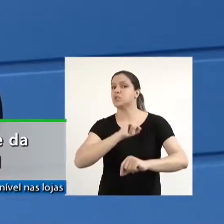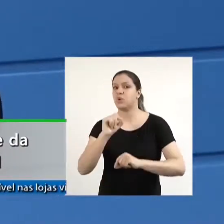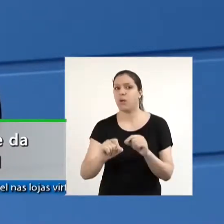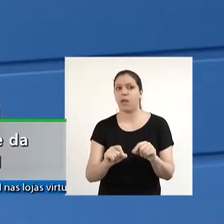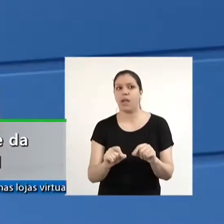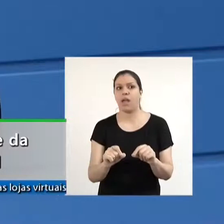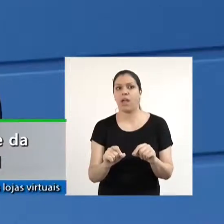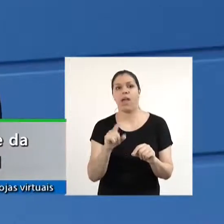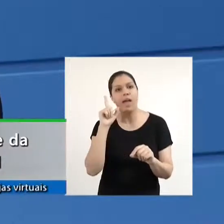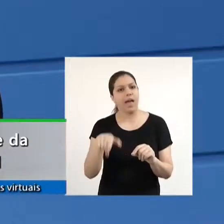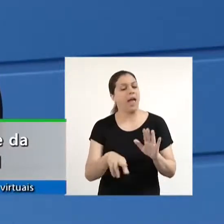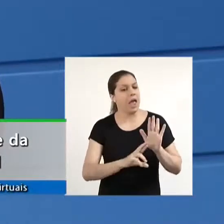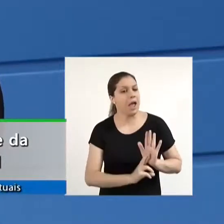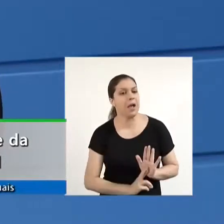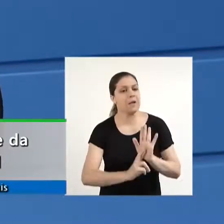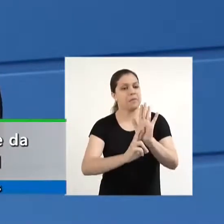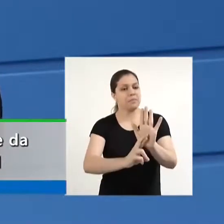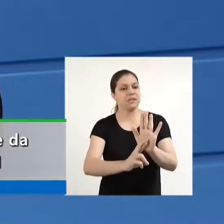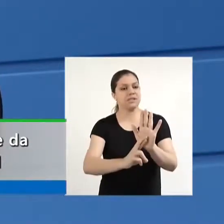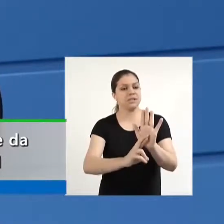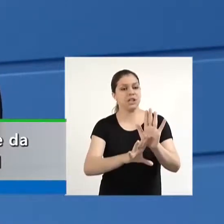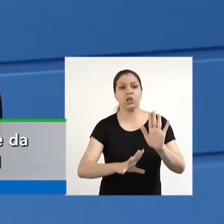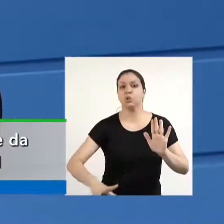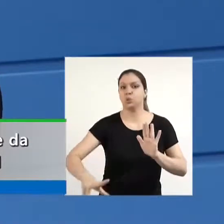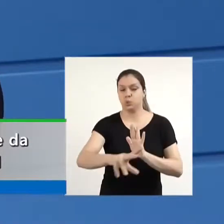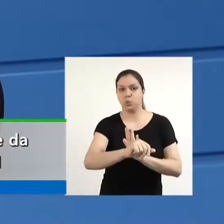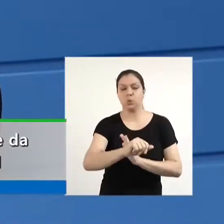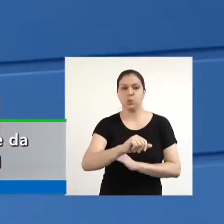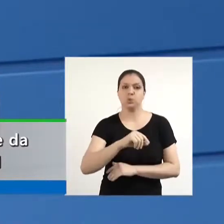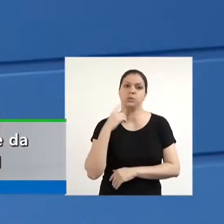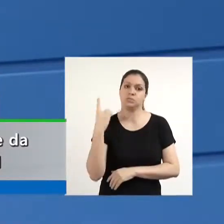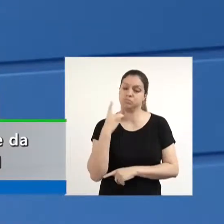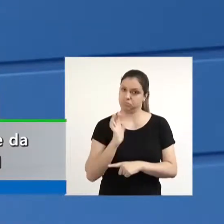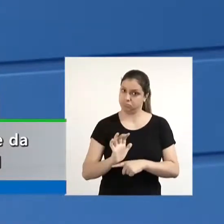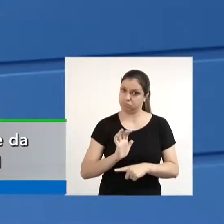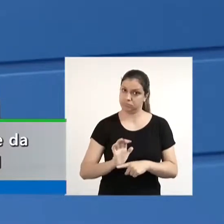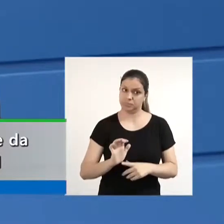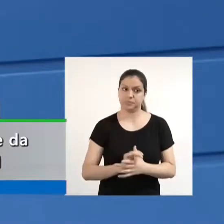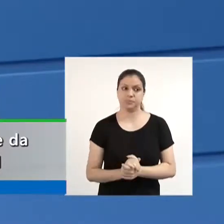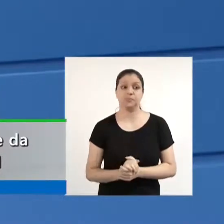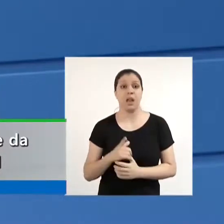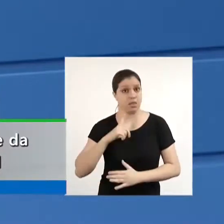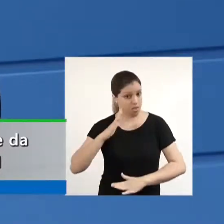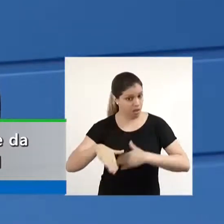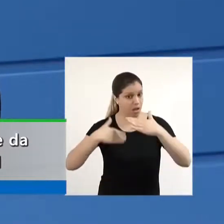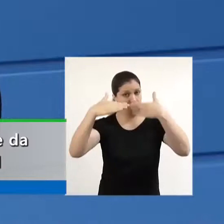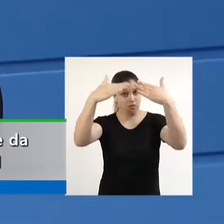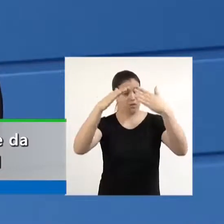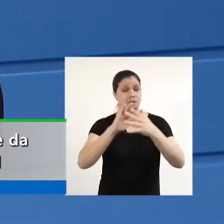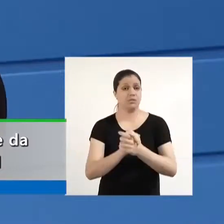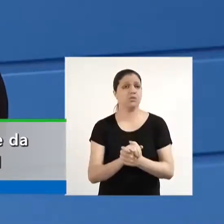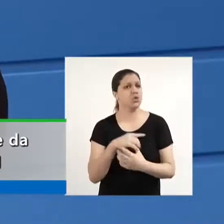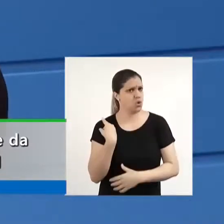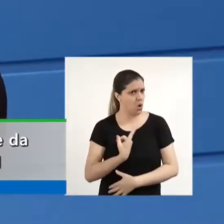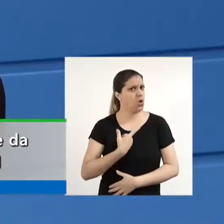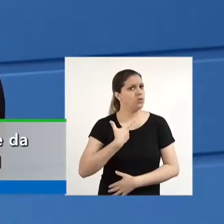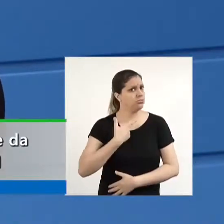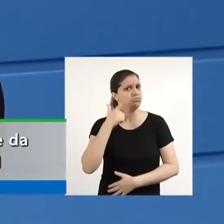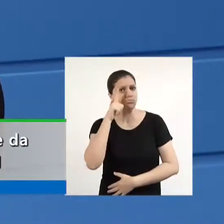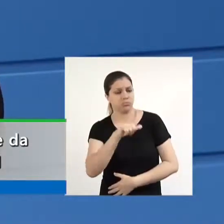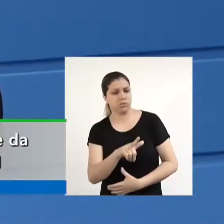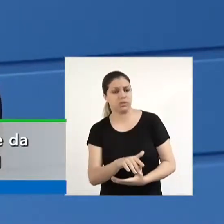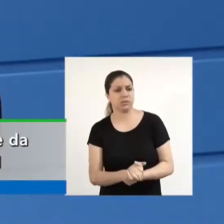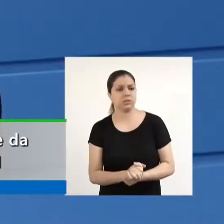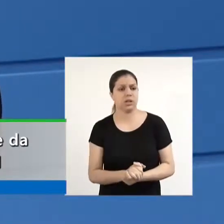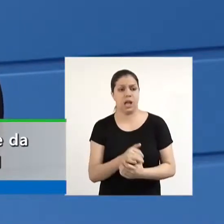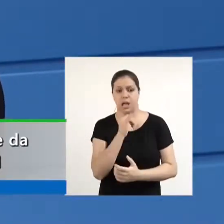na representação de todo o parlamento estadual. E alguns avanços, deputado professor Rinaldo, nós estamos conseguindo. Por exemplo, uma